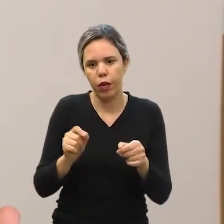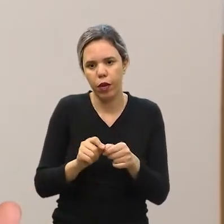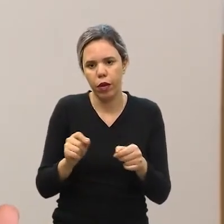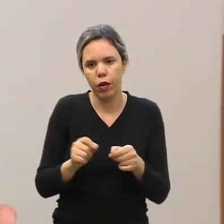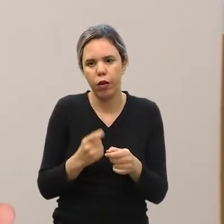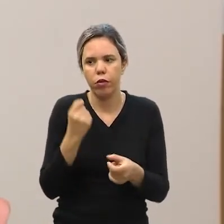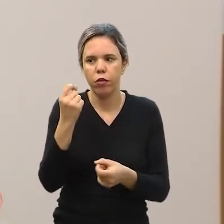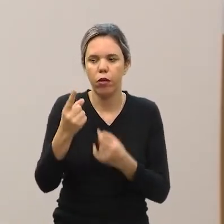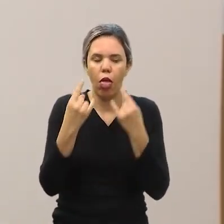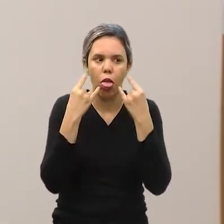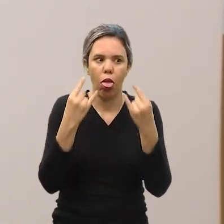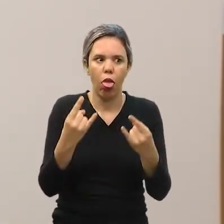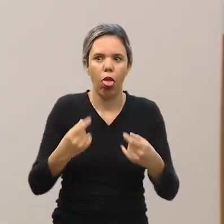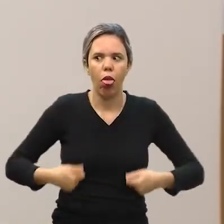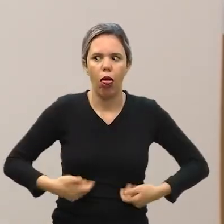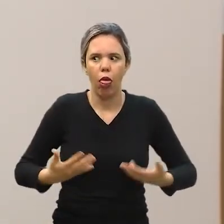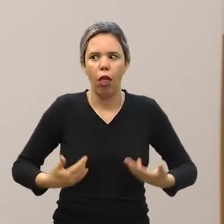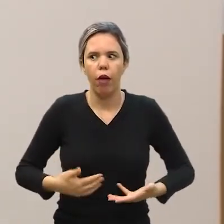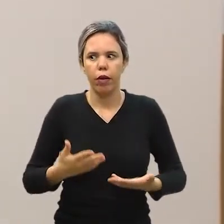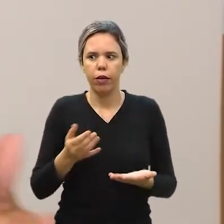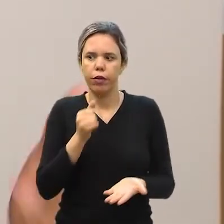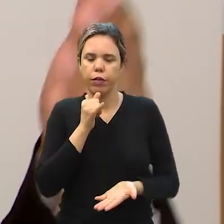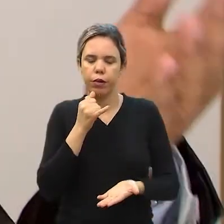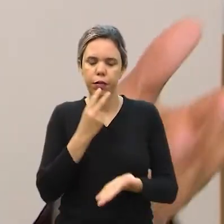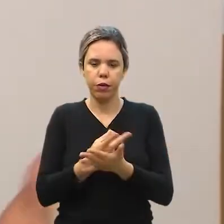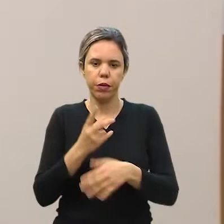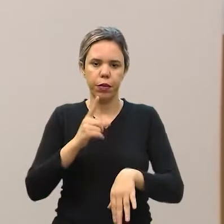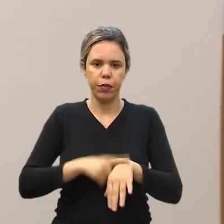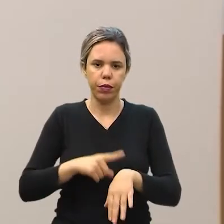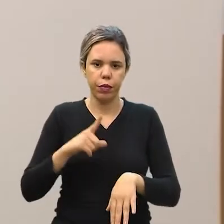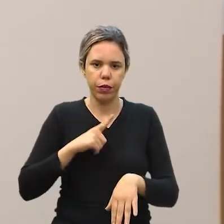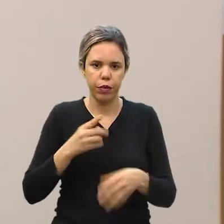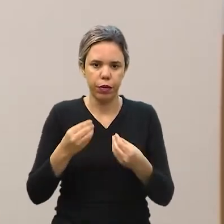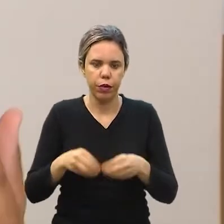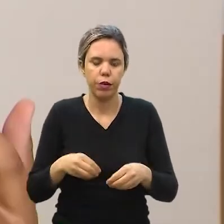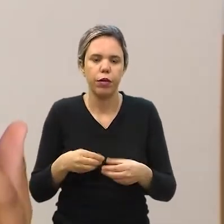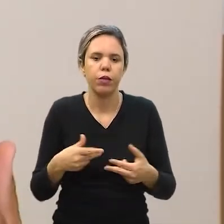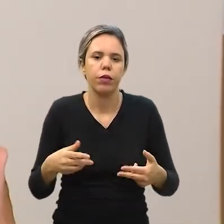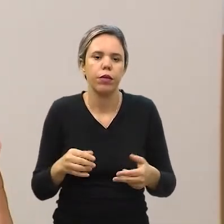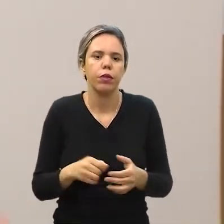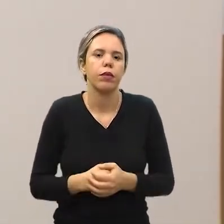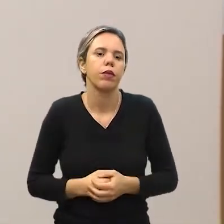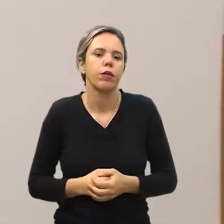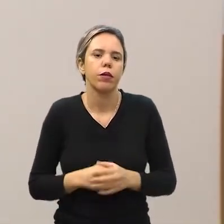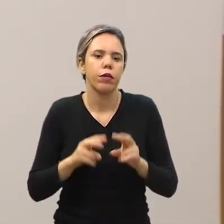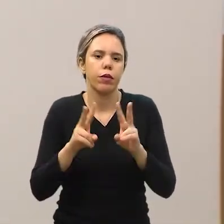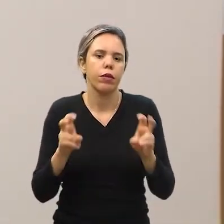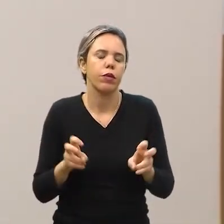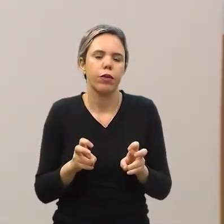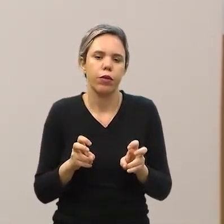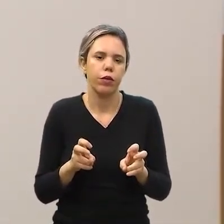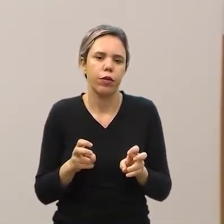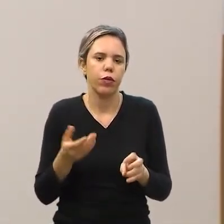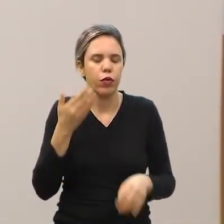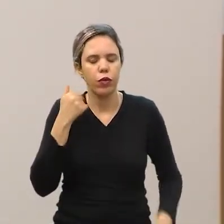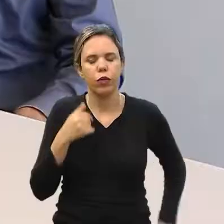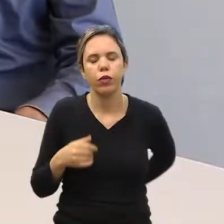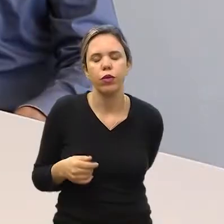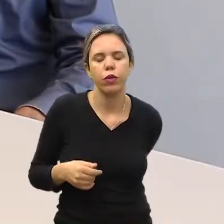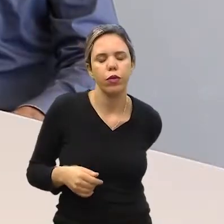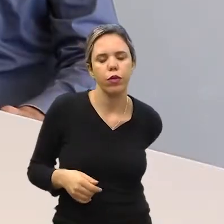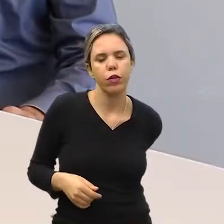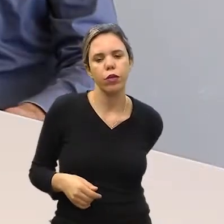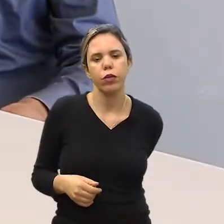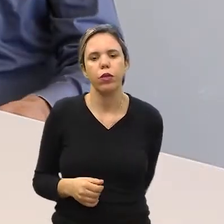impulso. Então, eu entendo que, ao mesmo tempo que tem esse impacto em relação ao consumo, né,